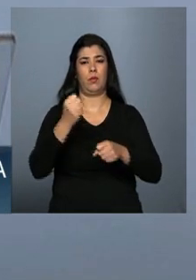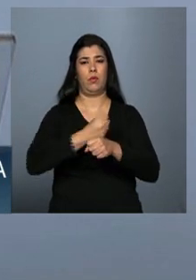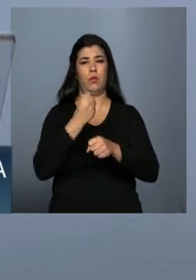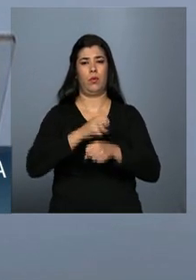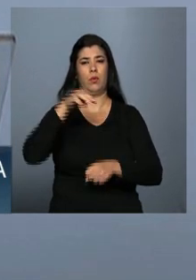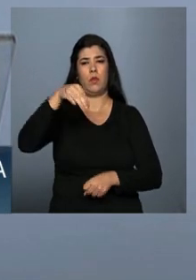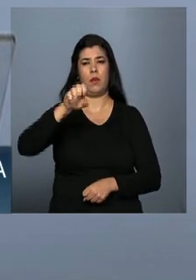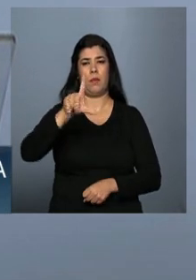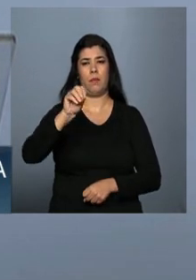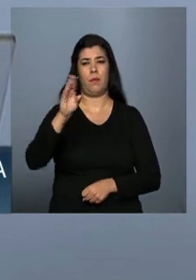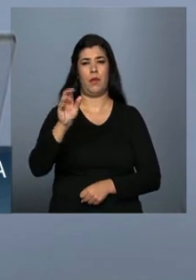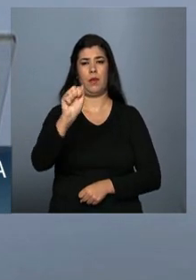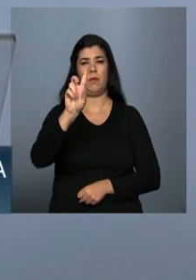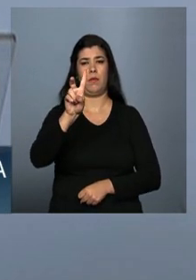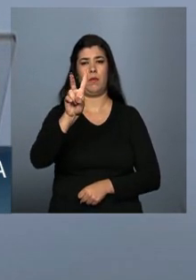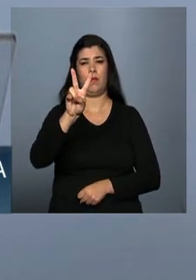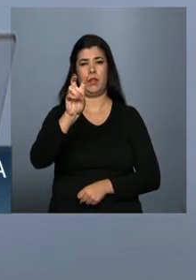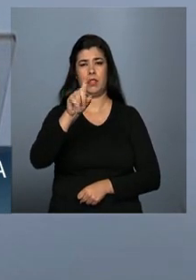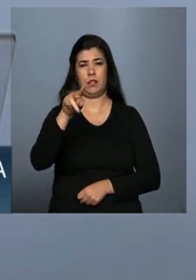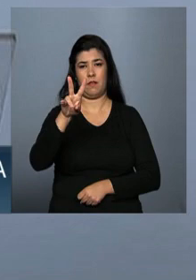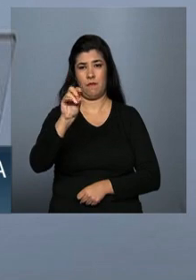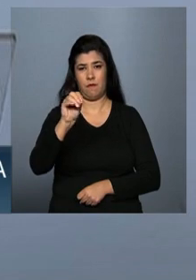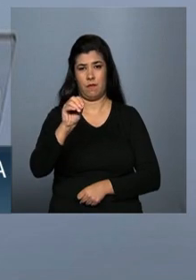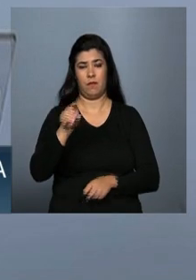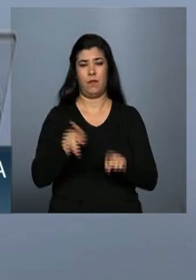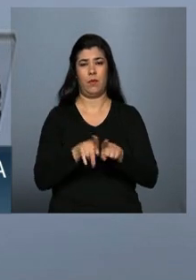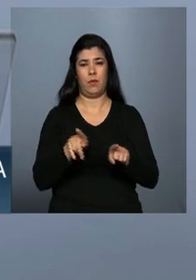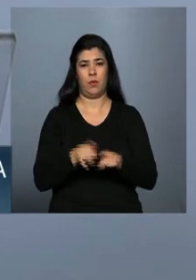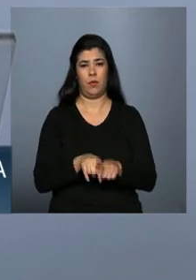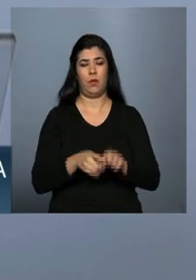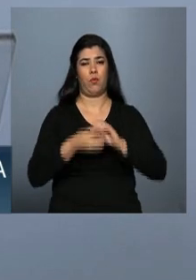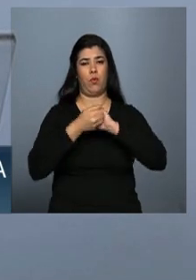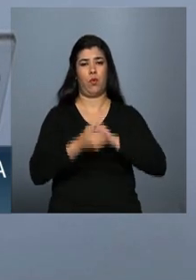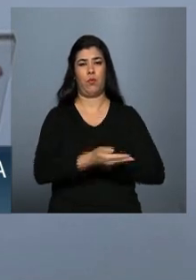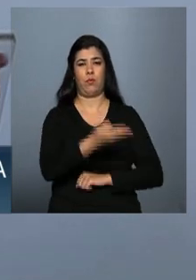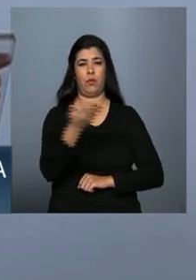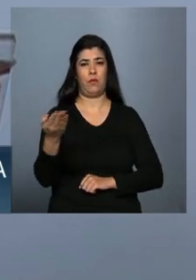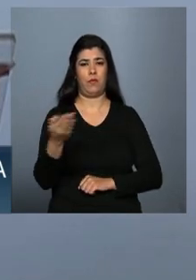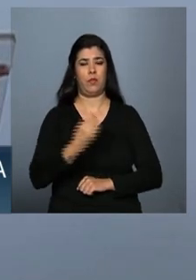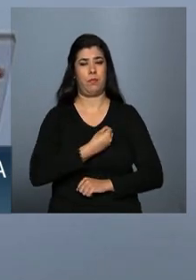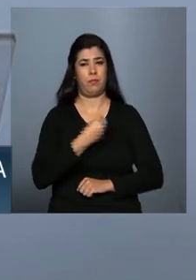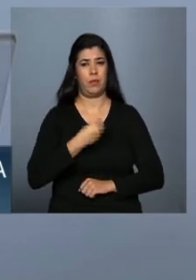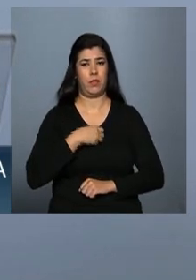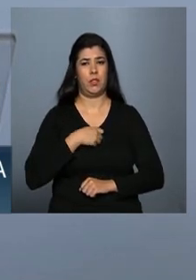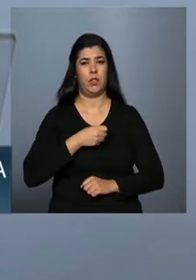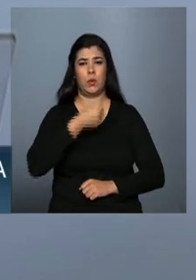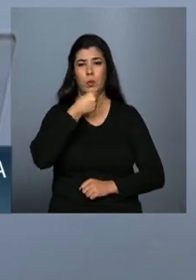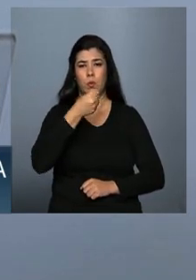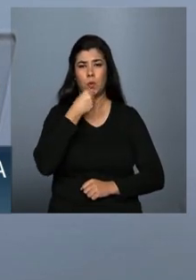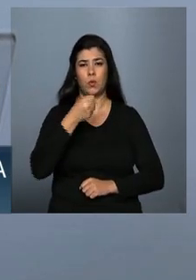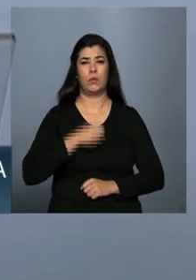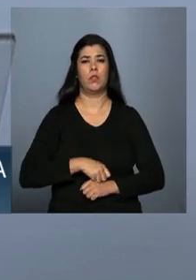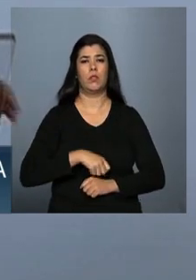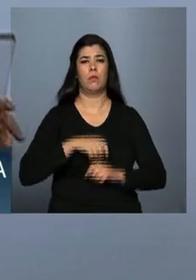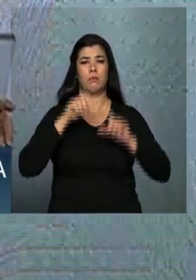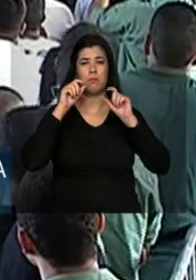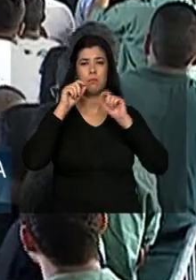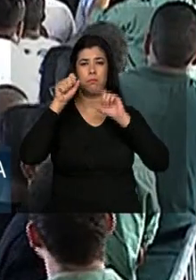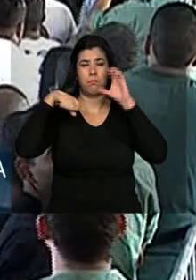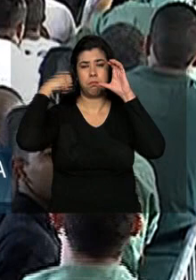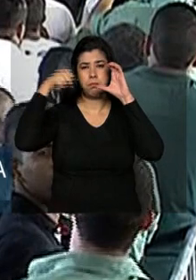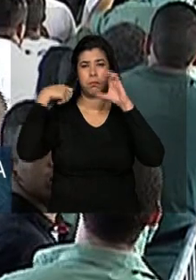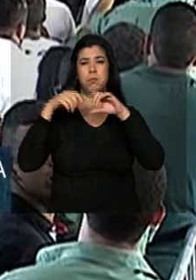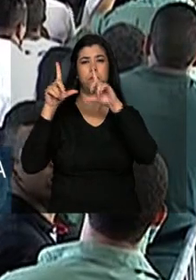Azevedo. Cumprimento os senhores jornalistas, fotógrafos e cinegrafistas.